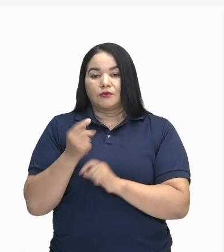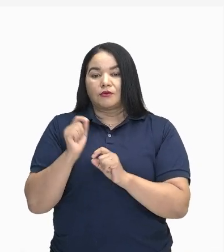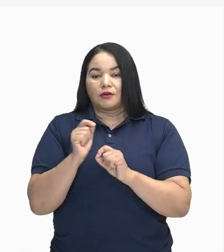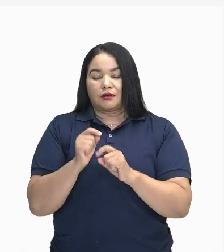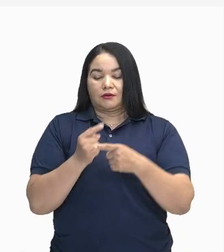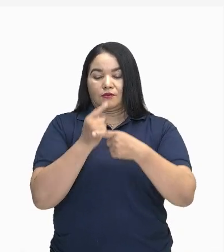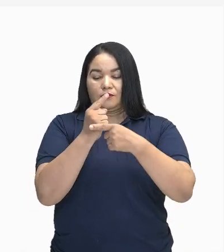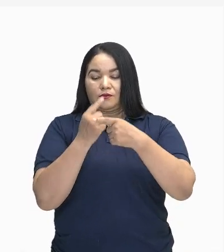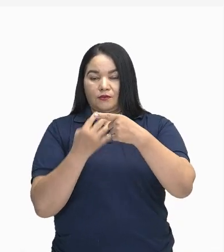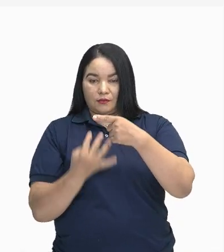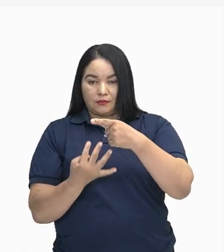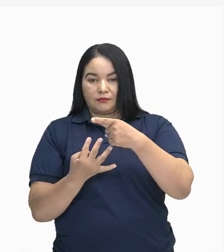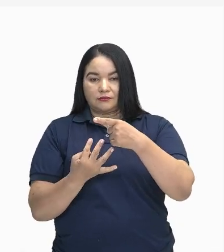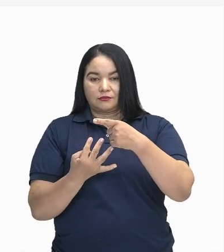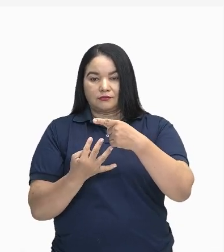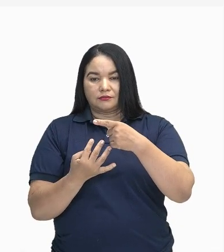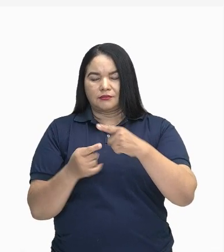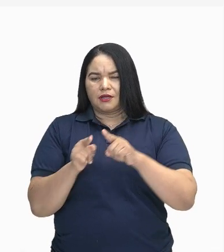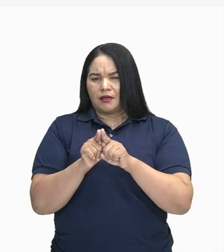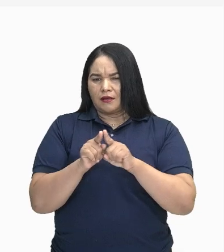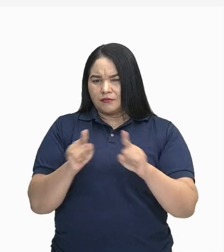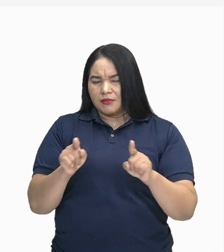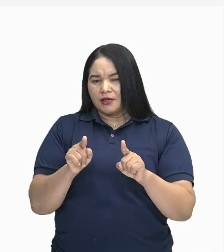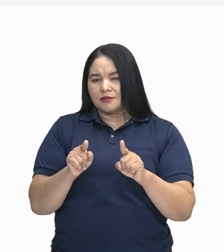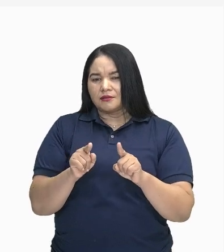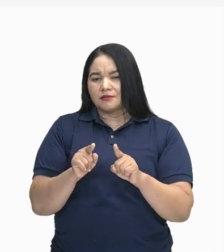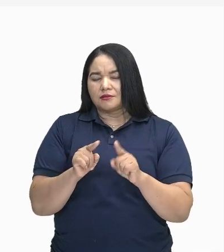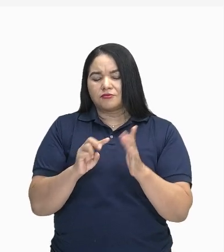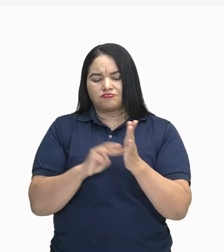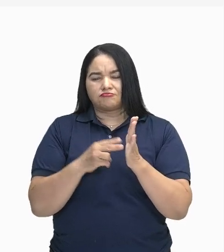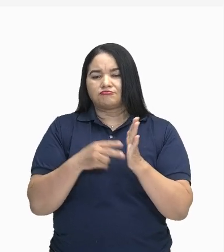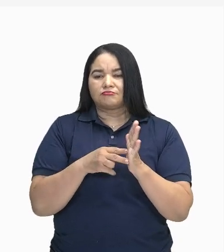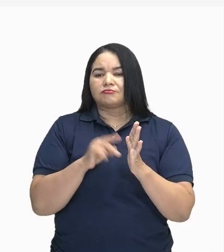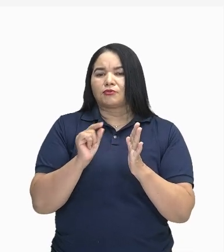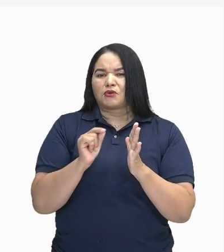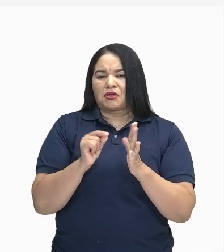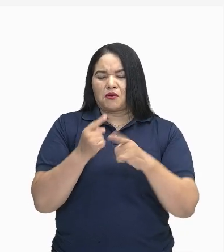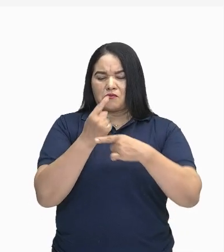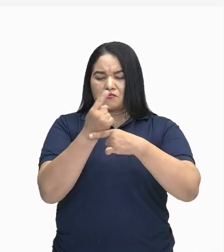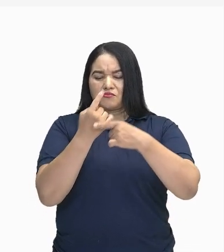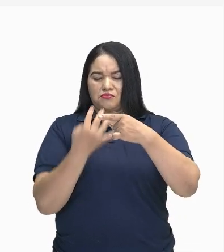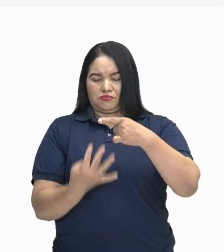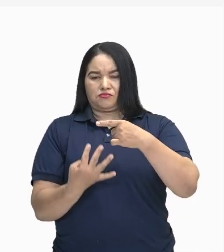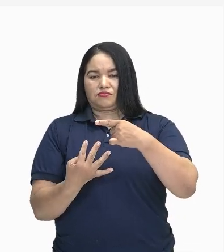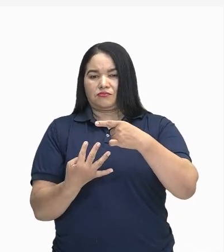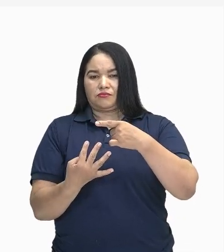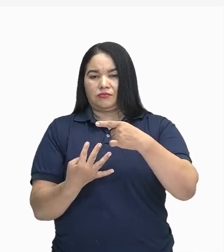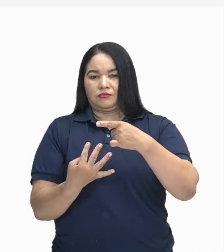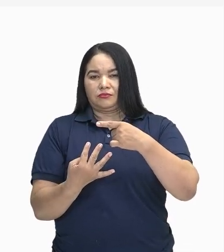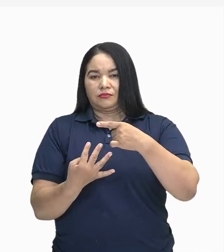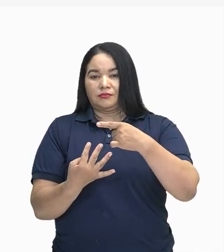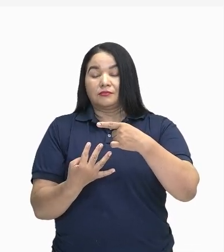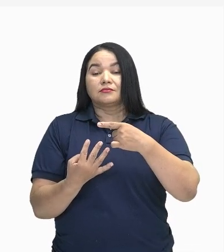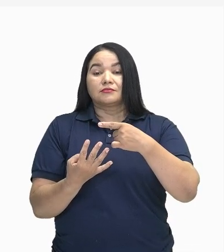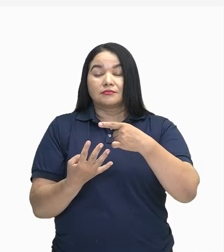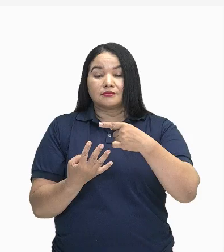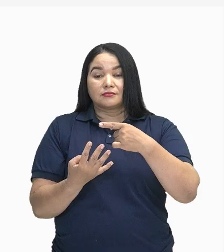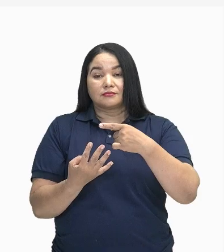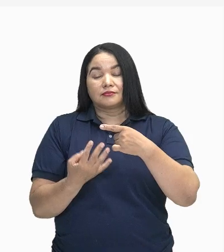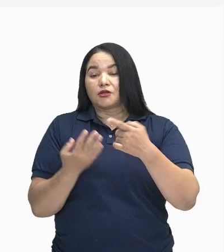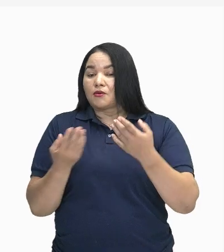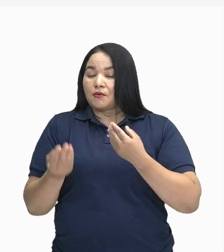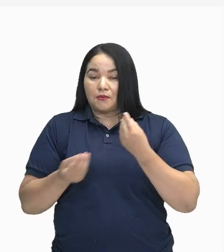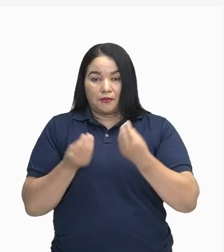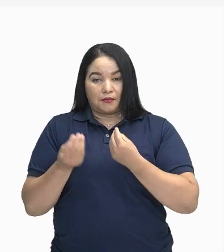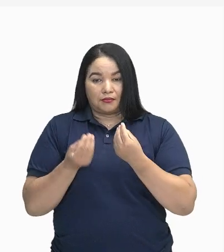sobre 4. Mas, esse professor, qual é o significado desta razão que nós acabamos de